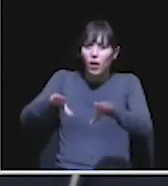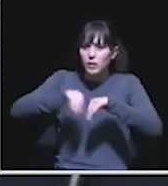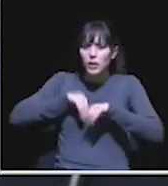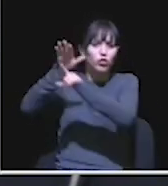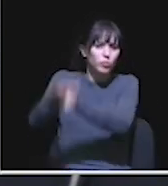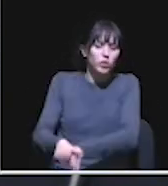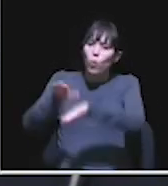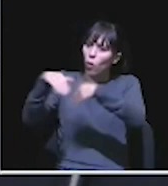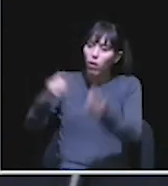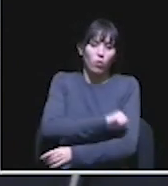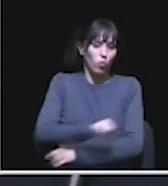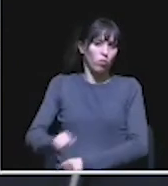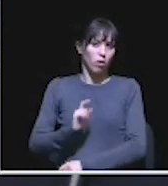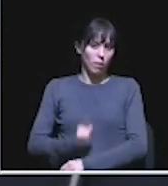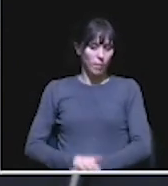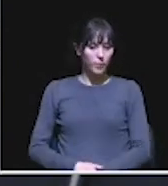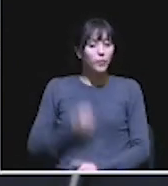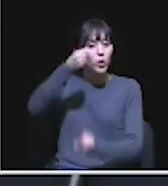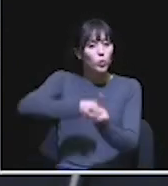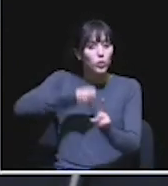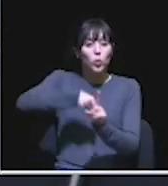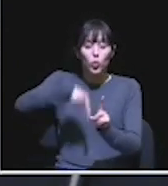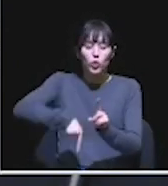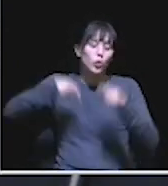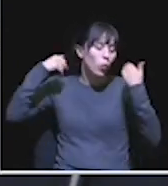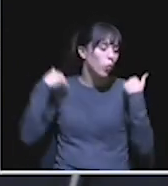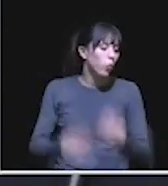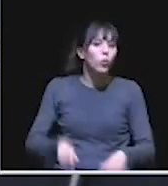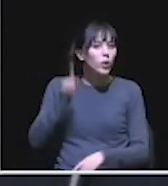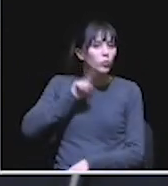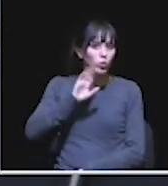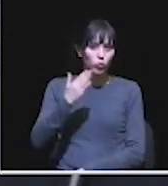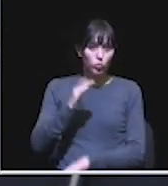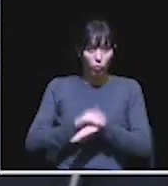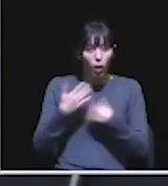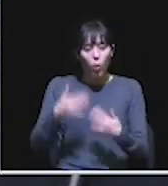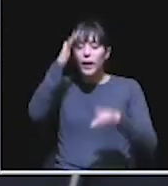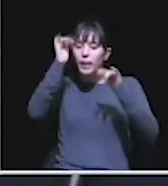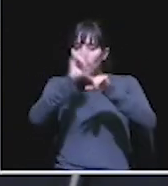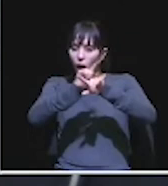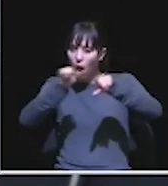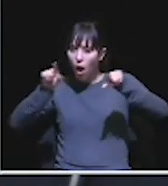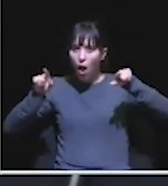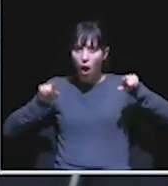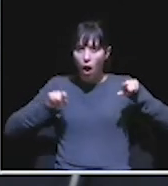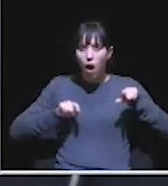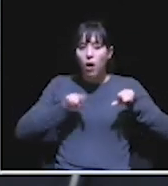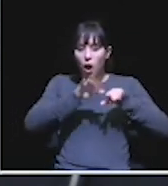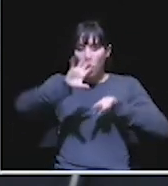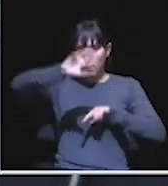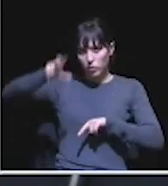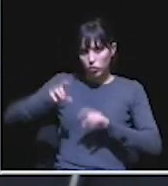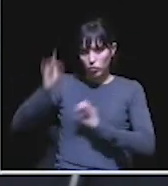intolerância e discriminação. Este combate é hoje tão mais importante por atualmente estas ideias encontrarem acolhimento e prosperarem em